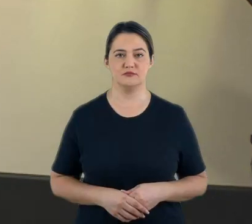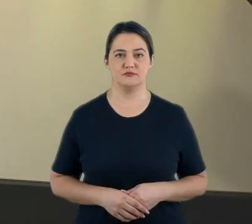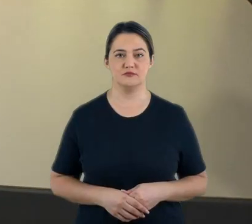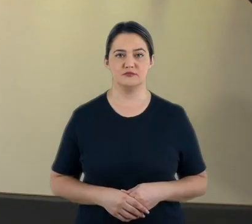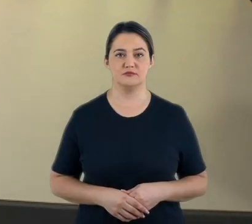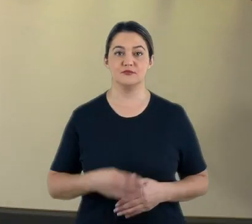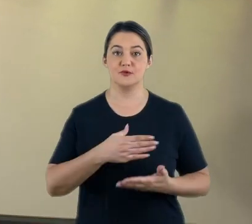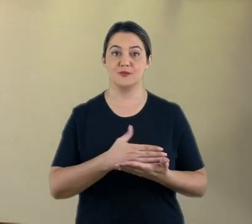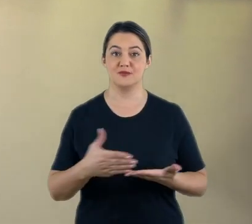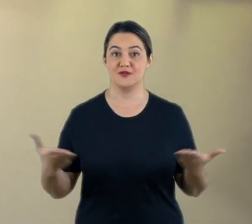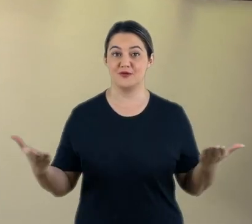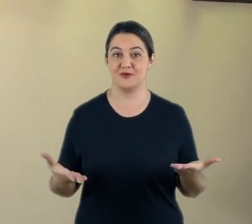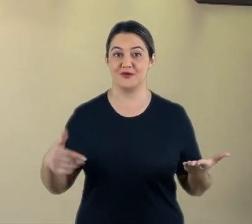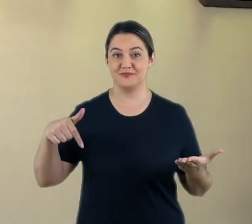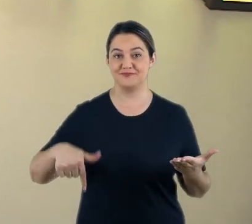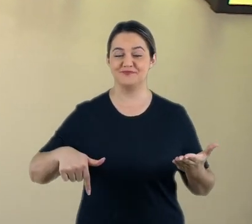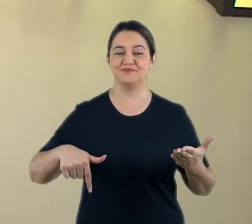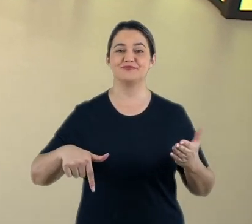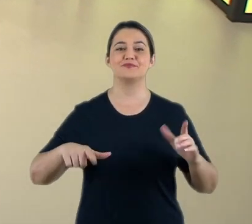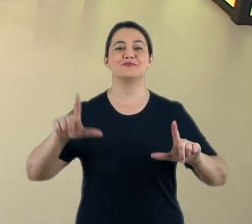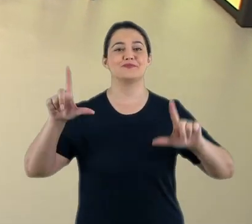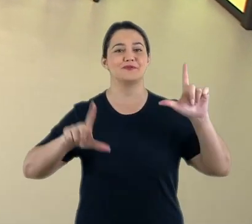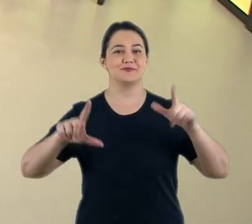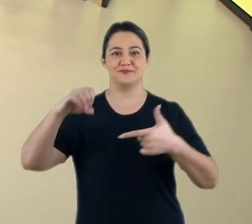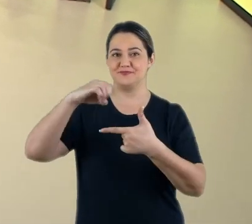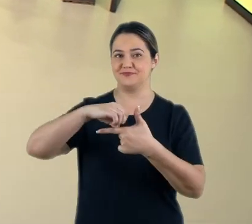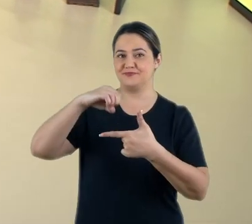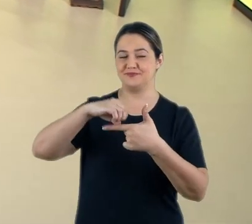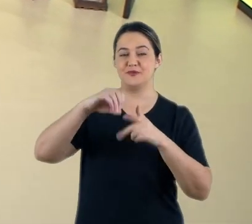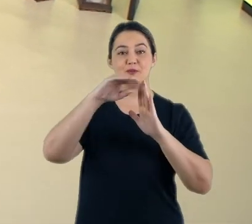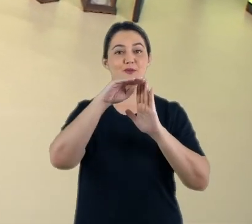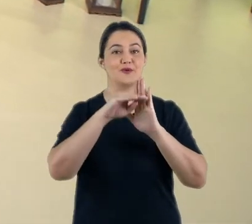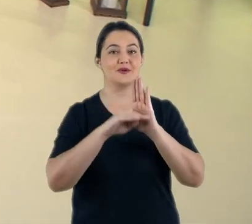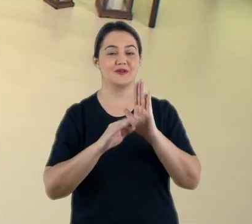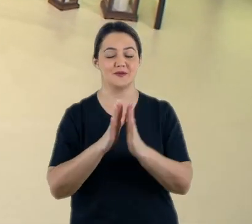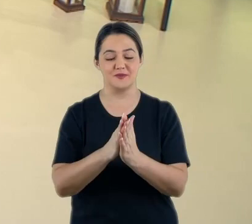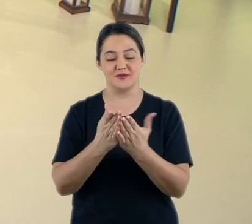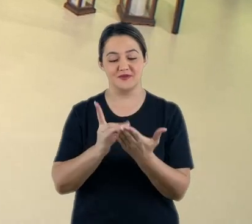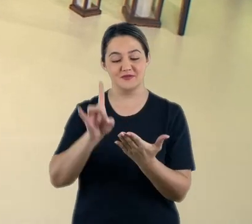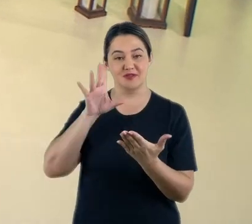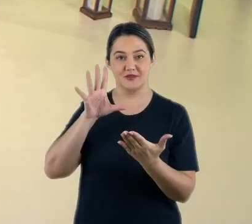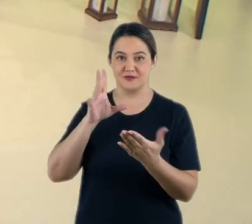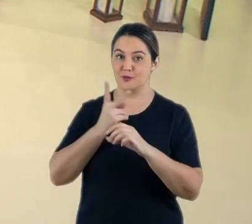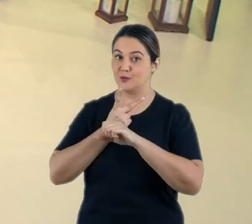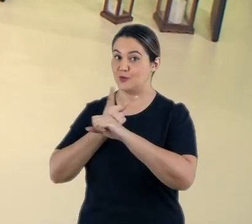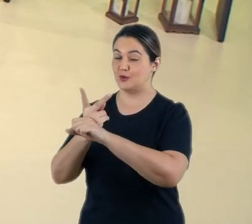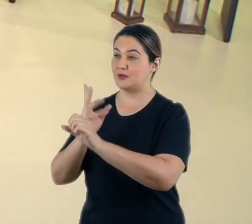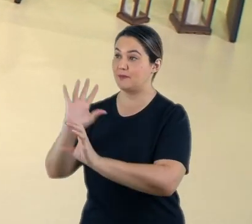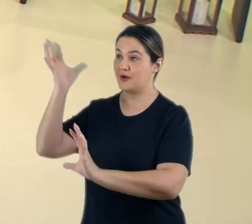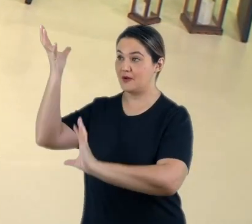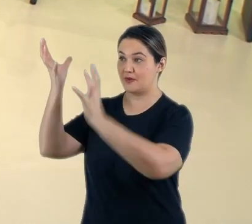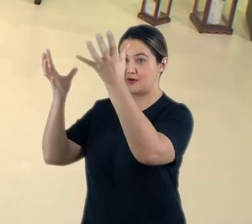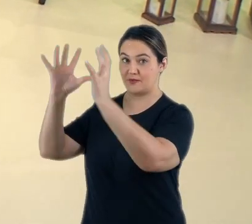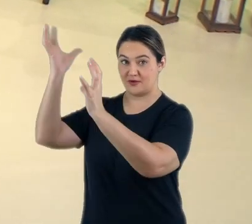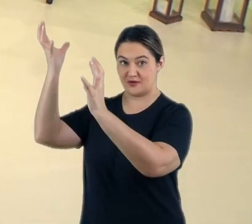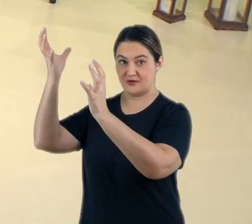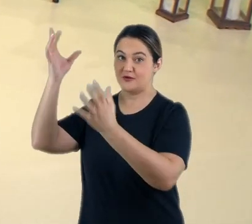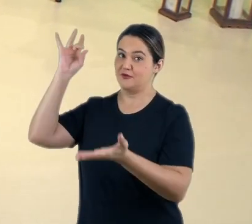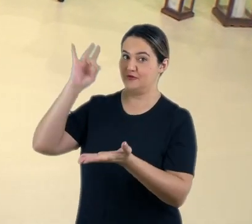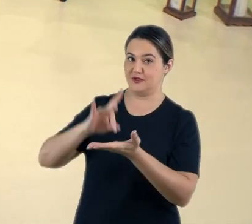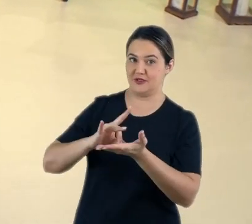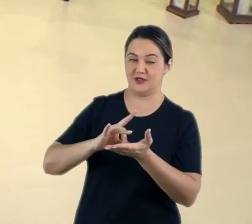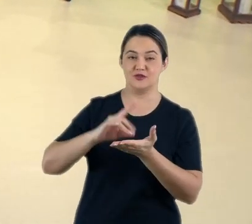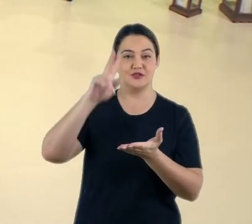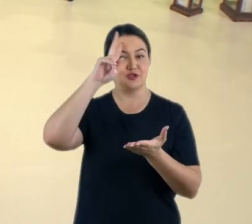Está entrando no ar pela TV Novo Tempo mais um programa Evidências, e você sabe, sempre na busca dos fatos que comprovem a